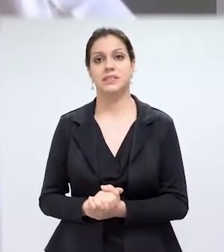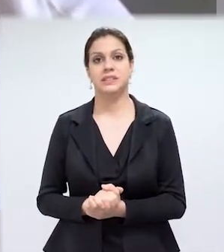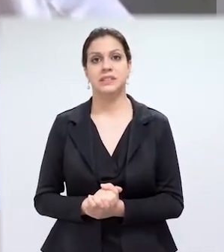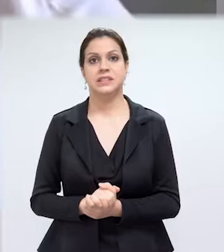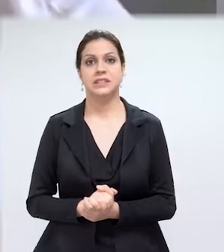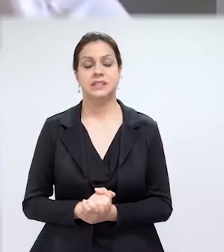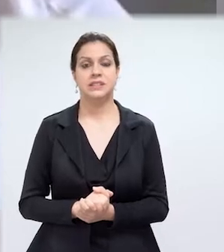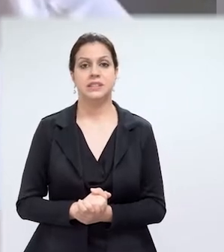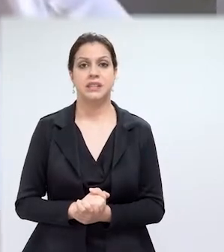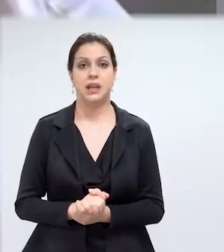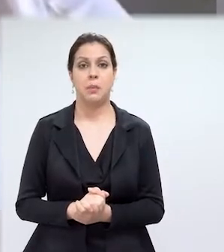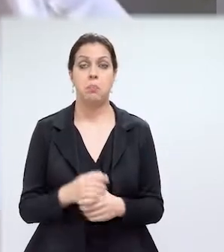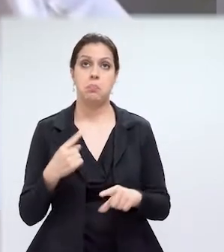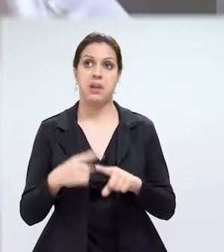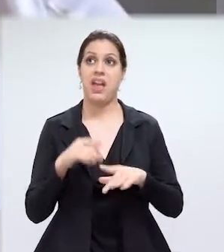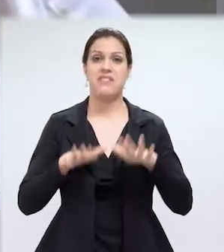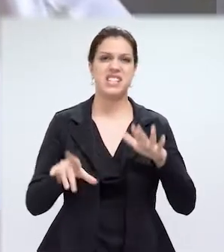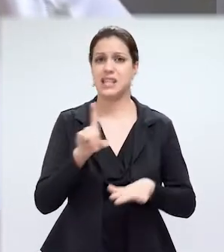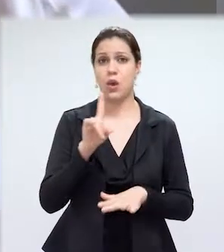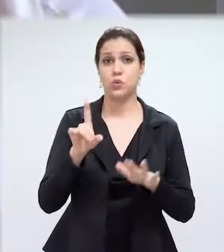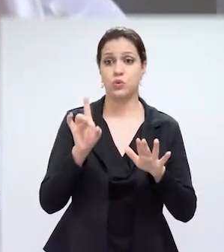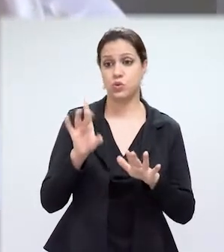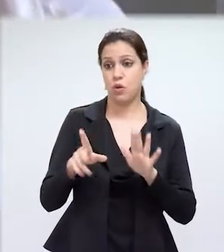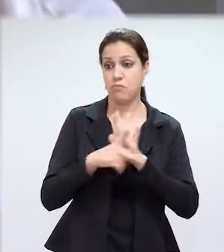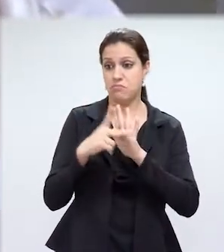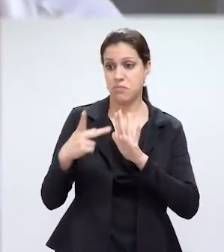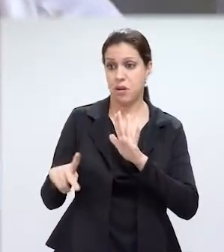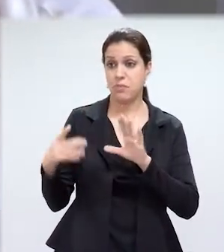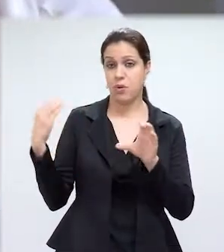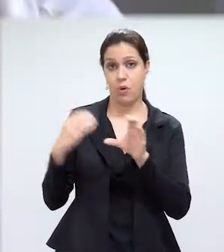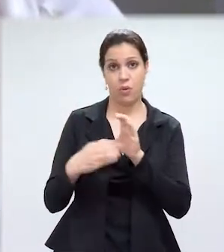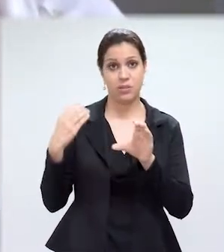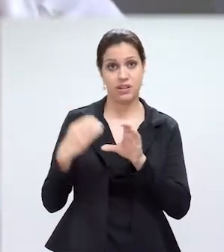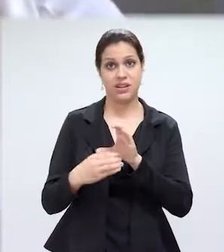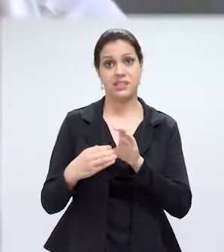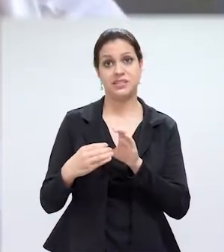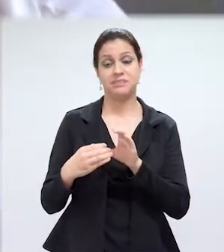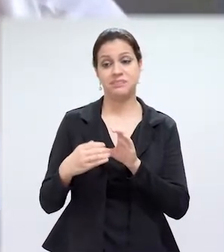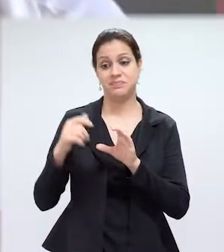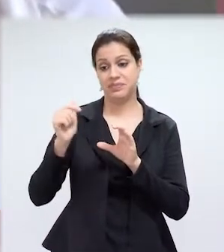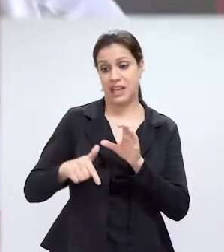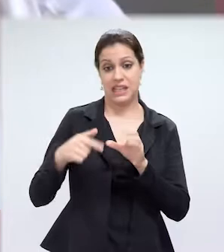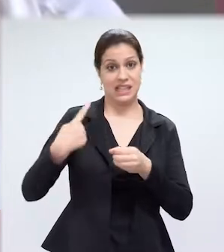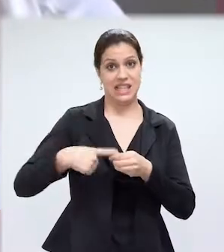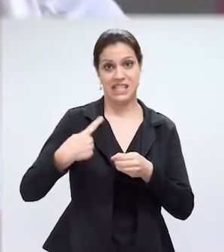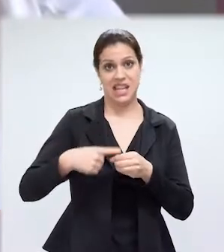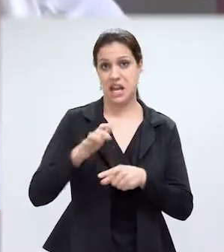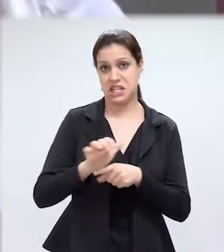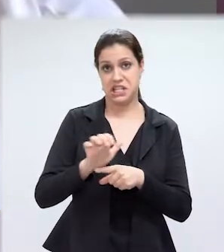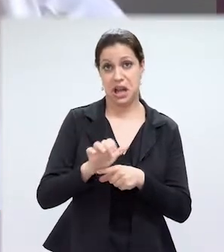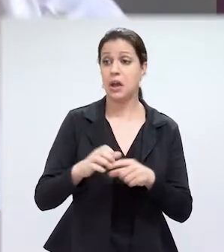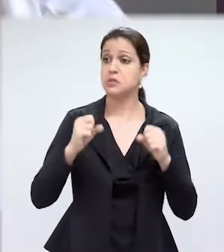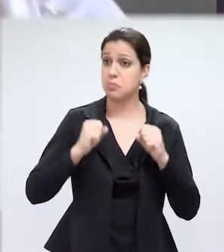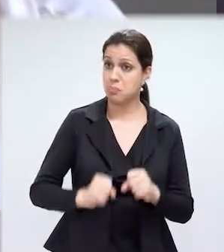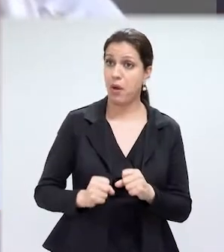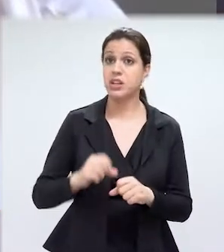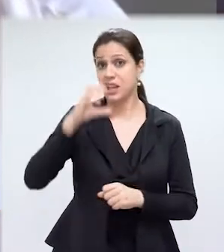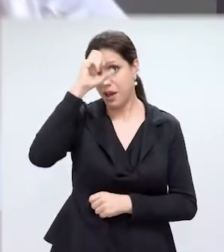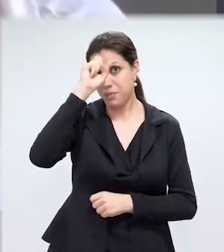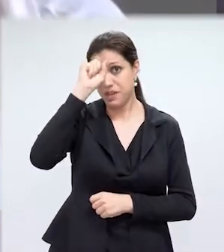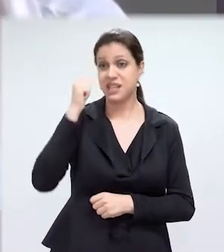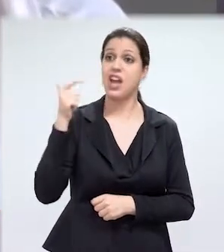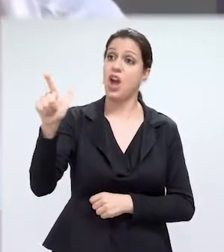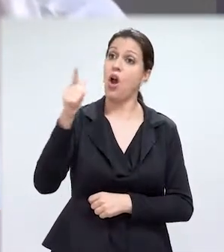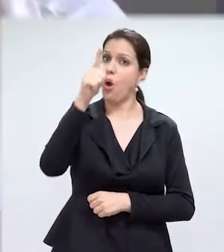professores interestaduais, né? Porque você não necessariamente precisa estar ali se comunicando, assistindo uma live de um